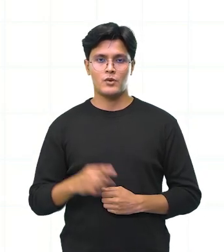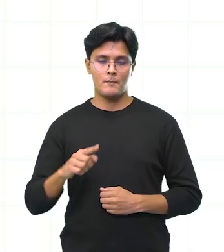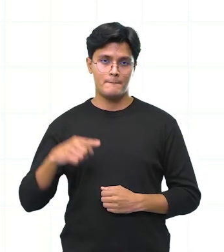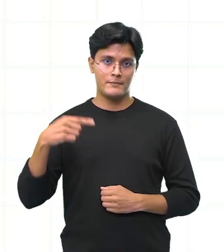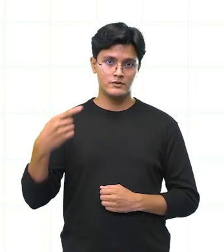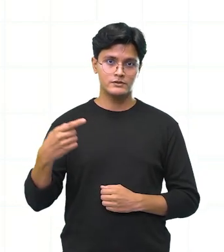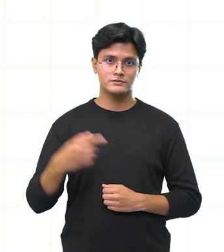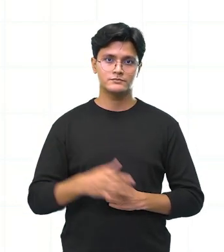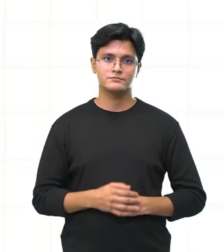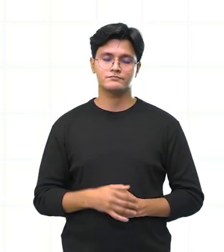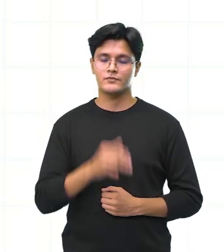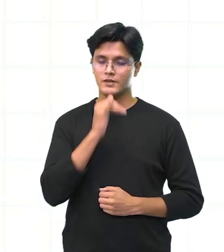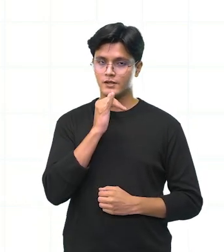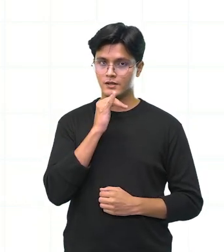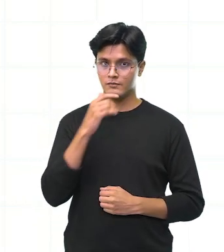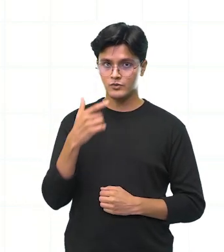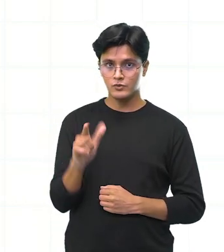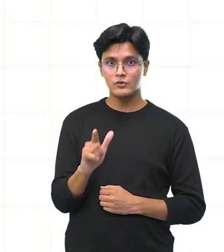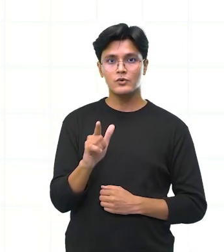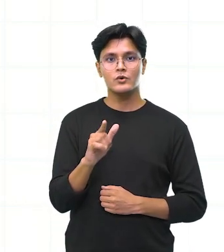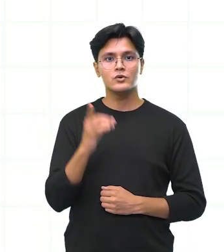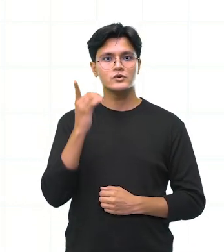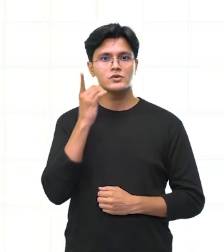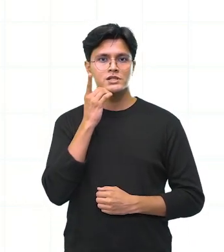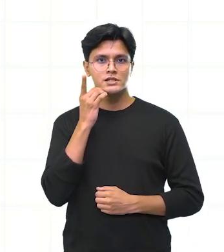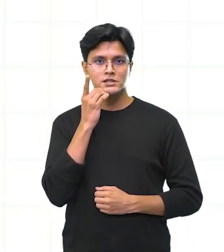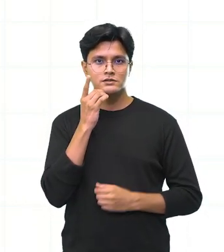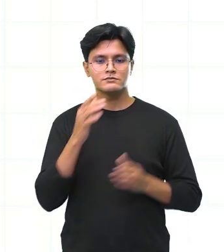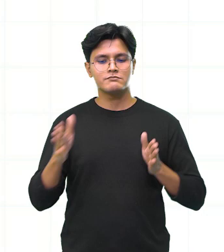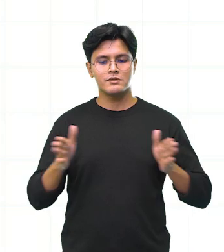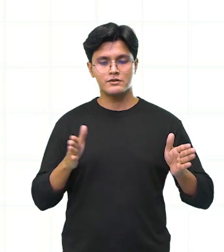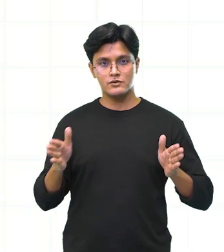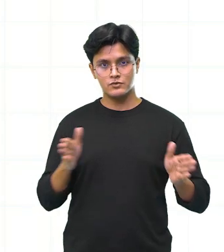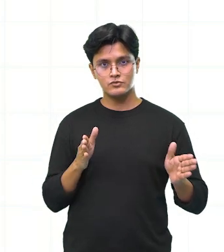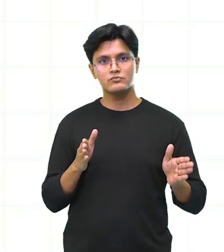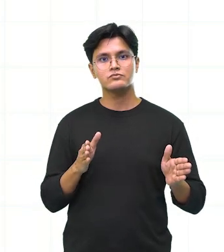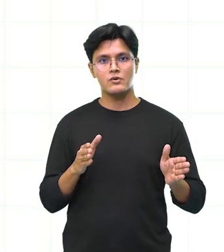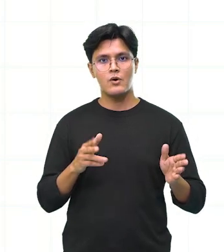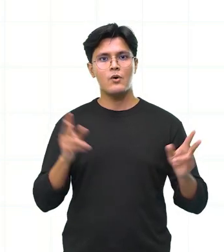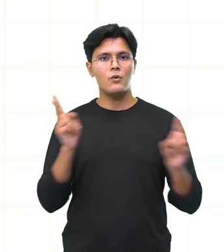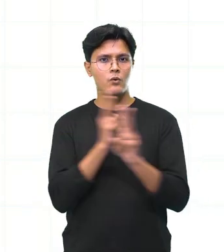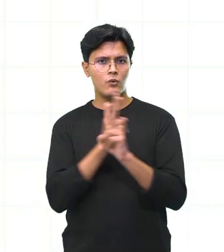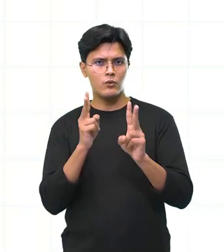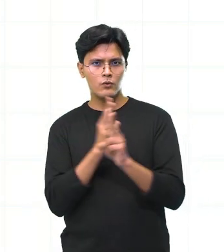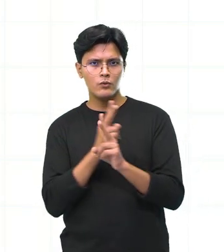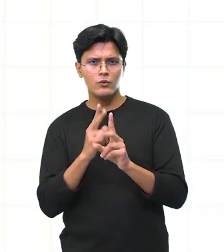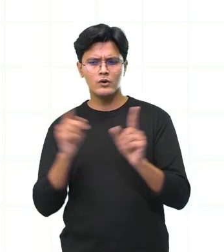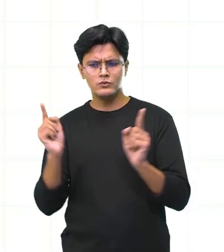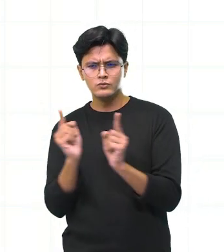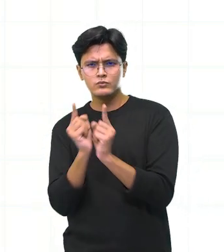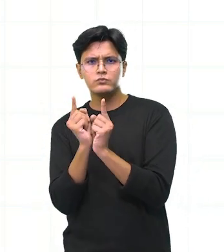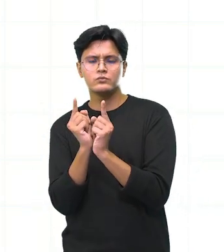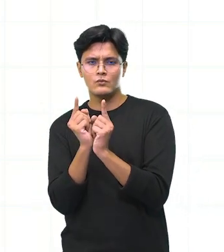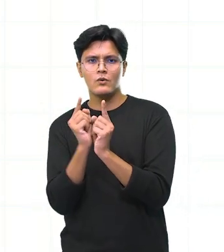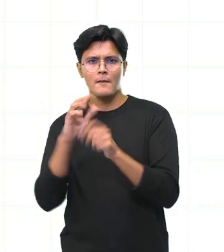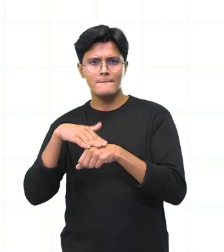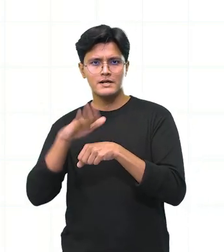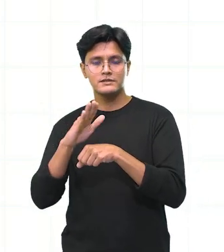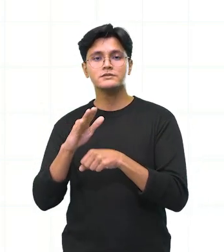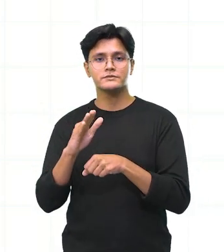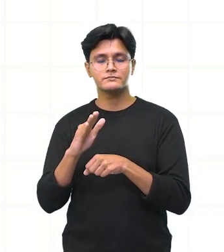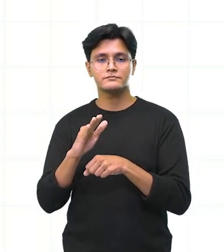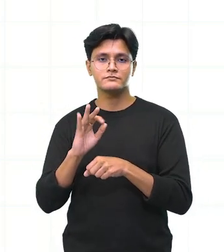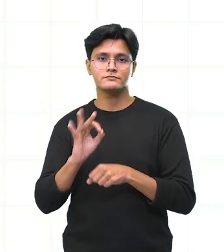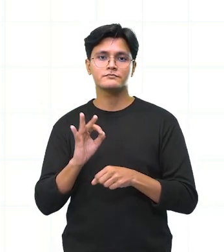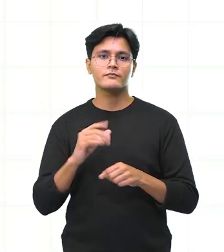Próximo, os dias de outono são mais curtos. Os dias de outono são mais